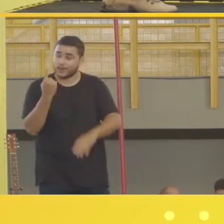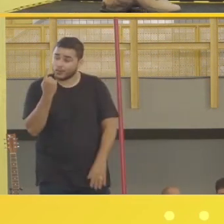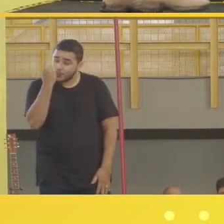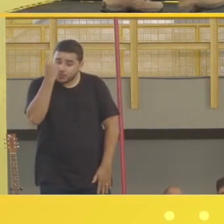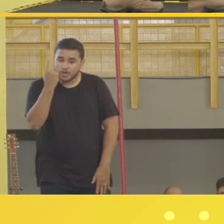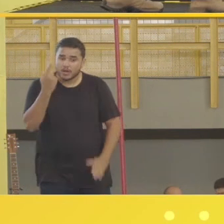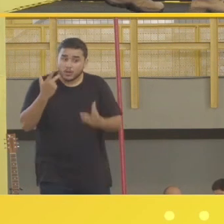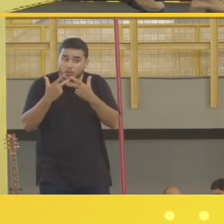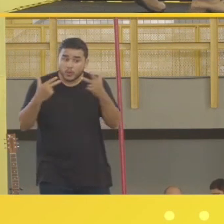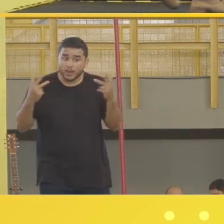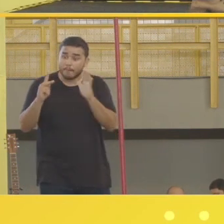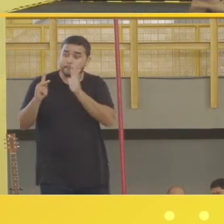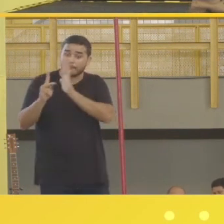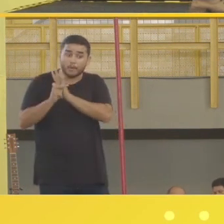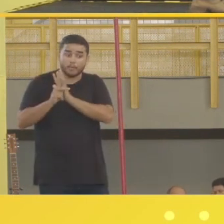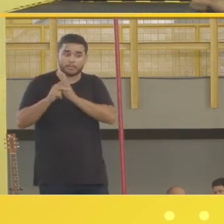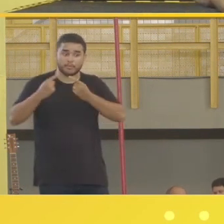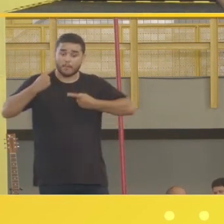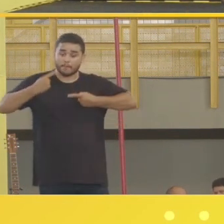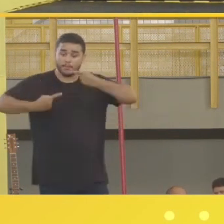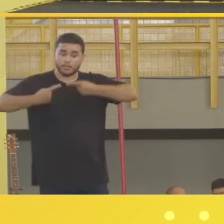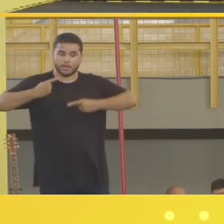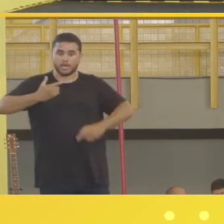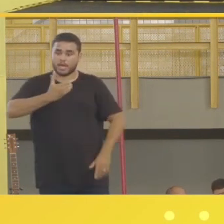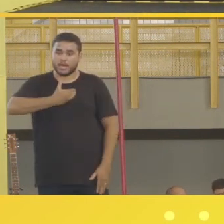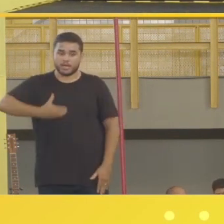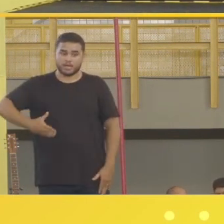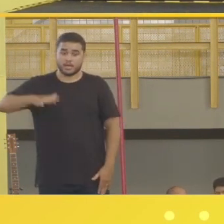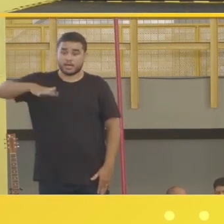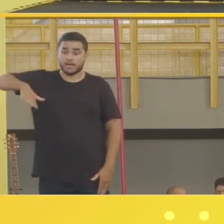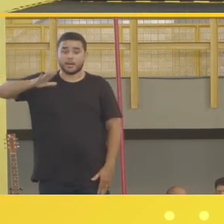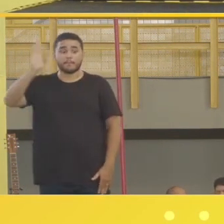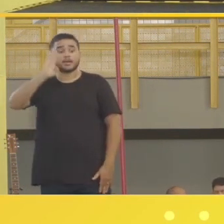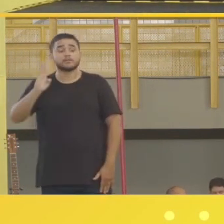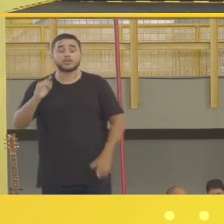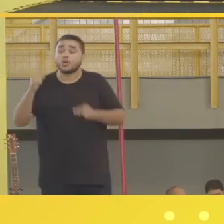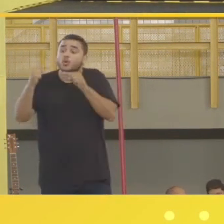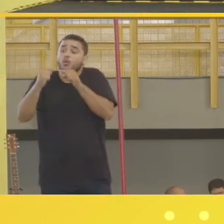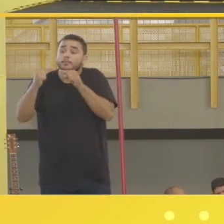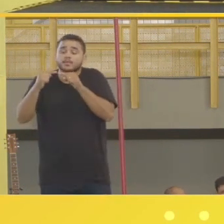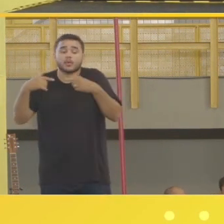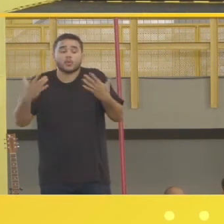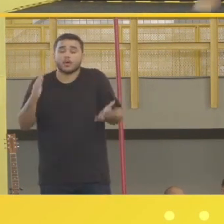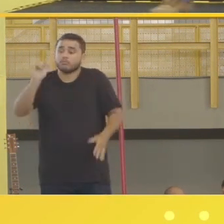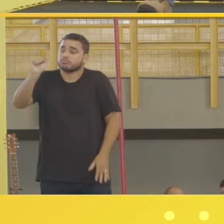brasileira expressa-se, segundo a análise do historiador,